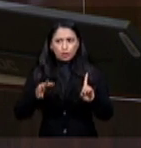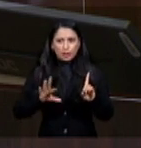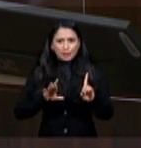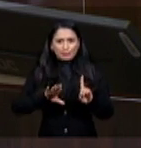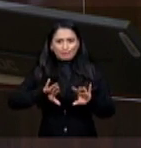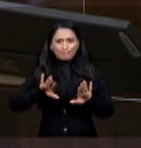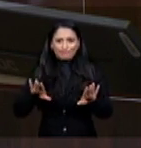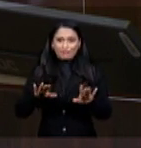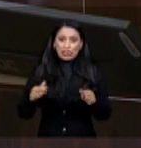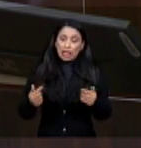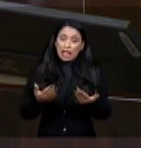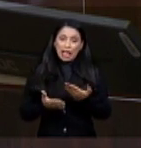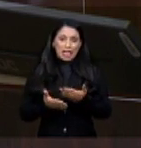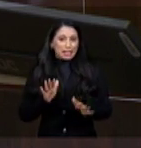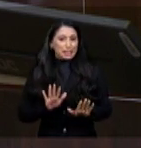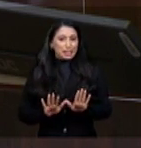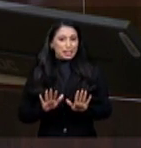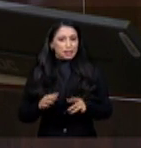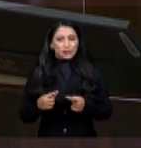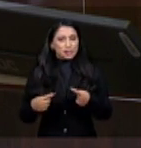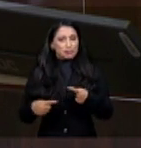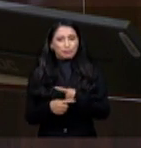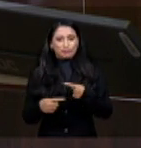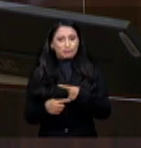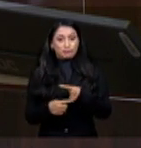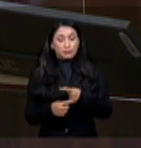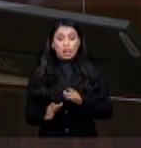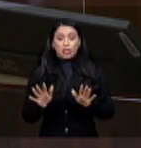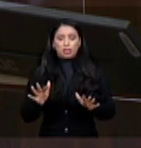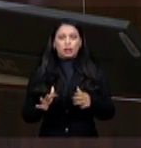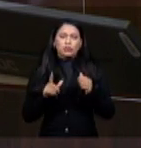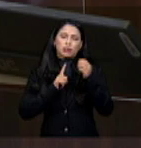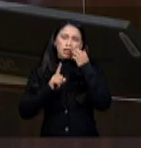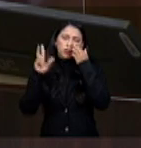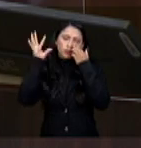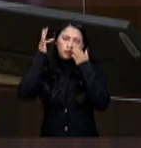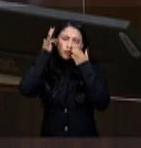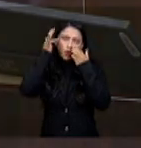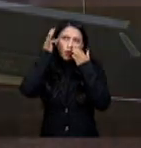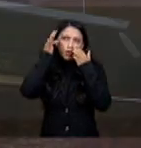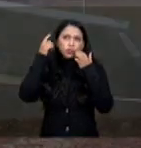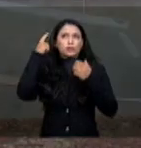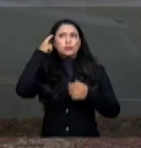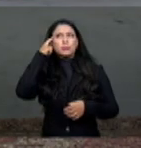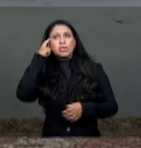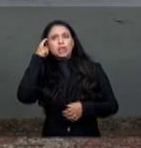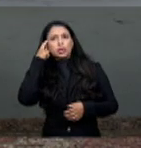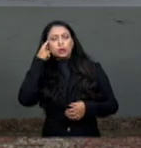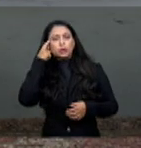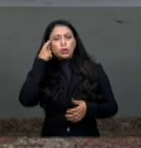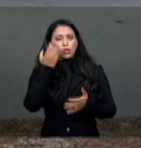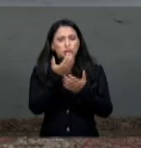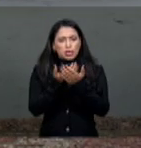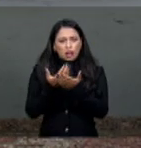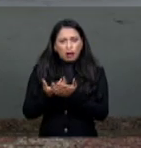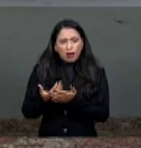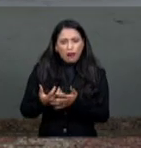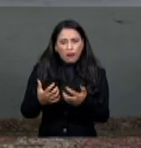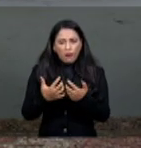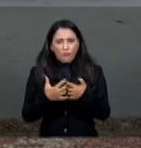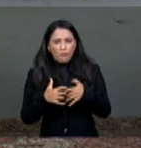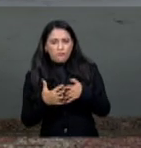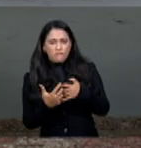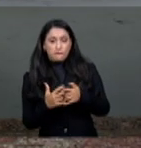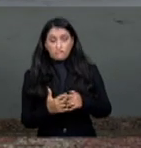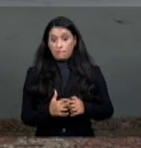a nesse sentido não é muito filósofos e pensadores críticos do direito já elaboraram análises